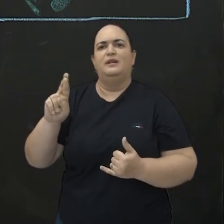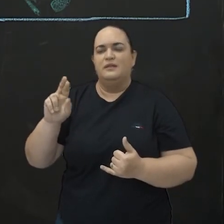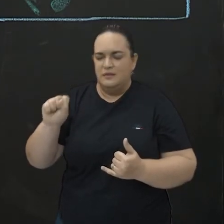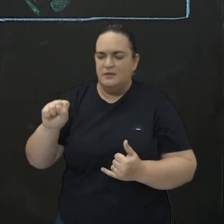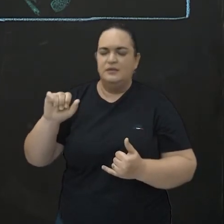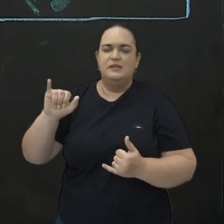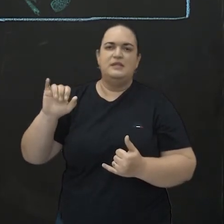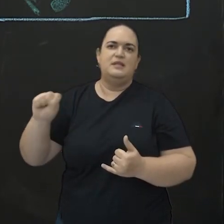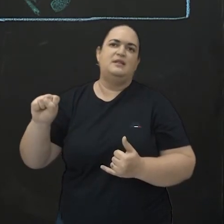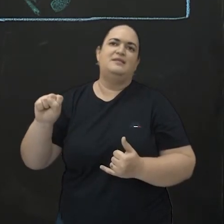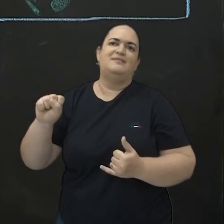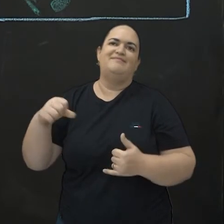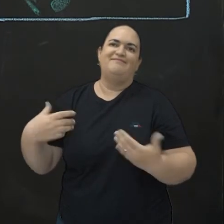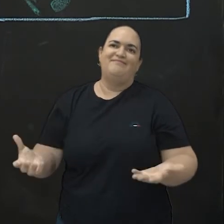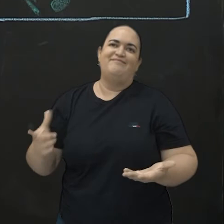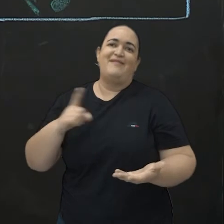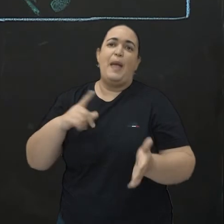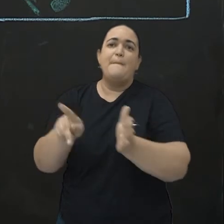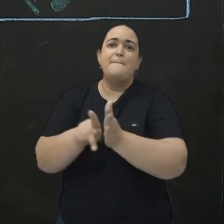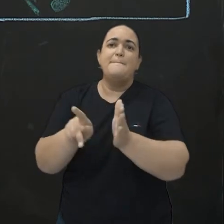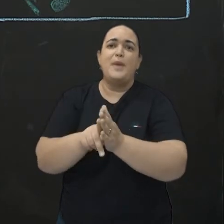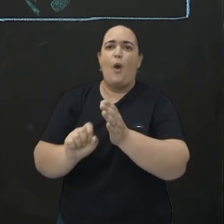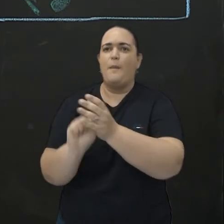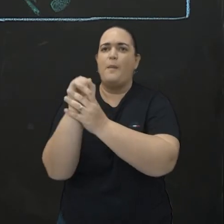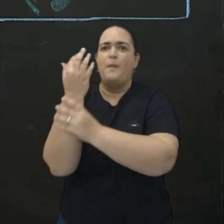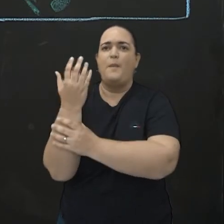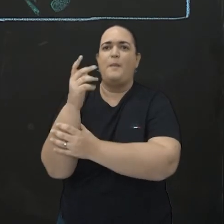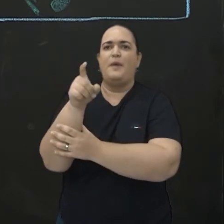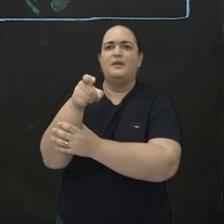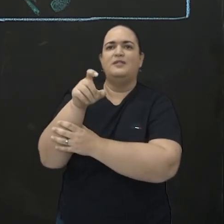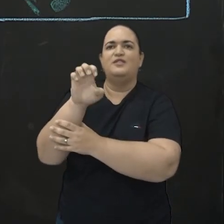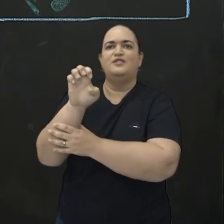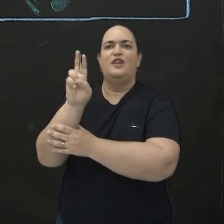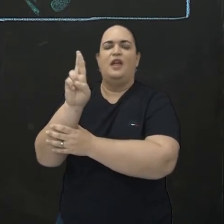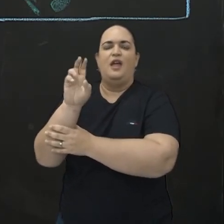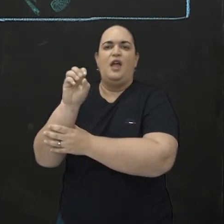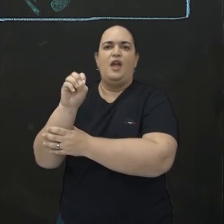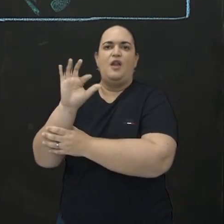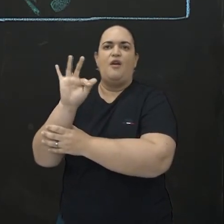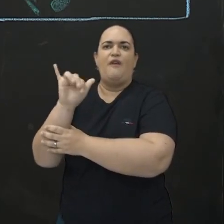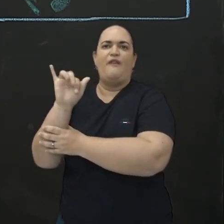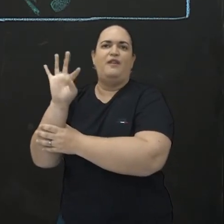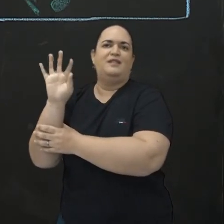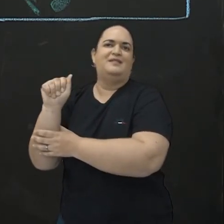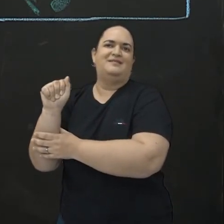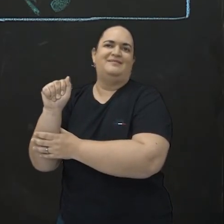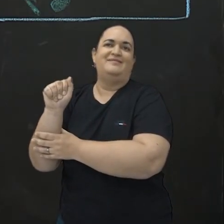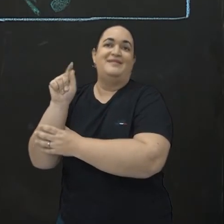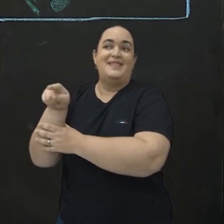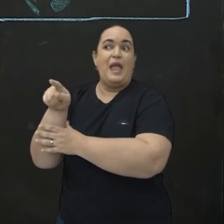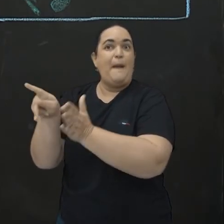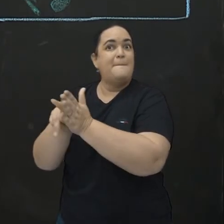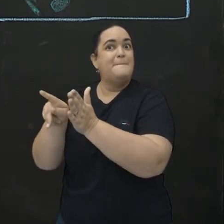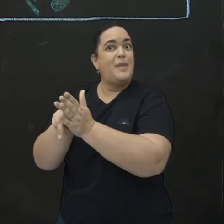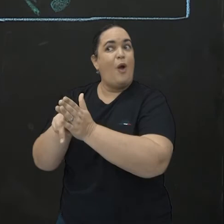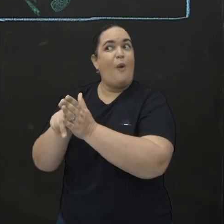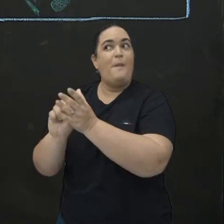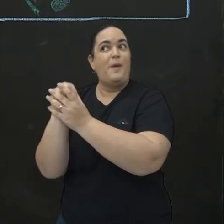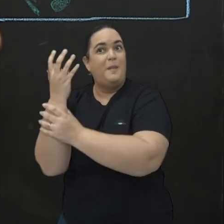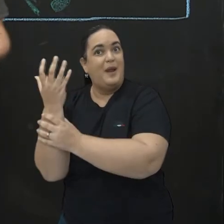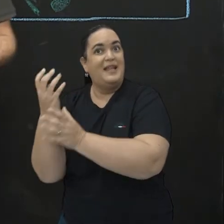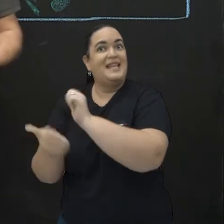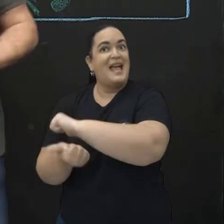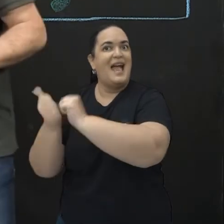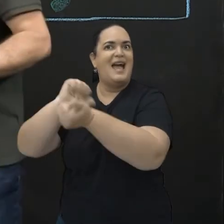vegetação de plantação xerófita, áreas onde nós temos aí aquela vegetação adaptada biologicamente a essa